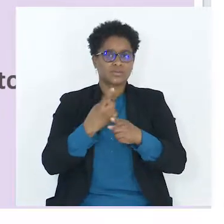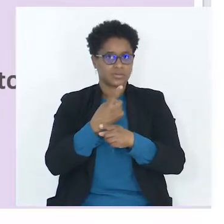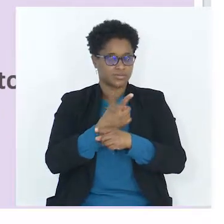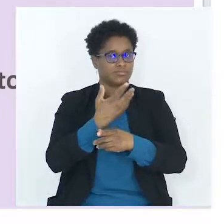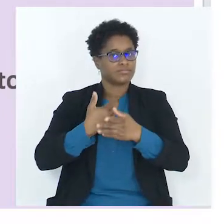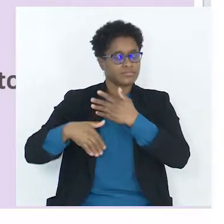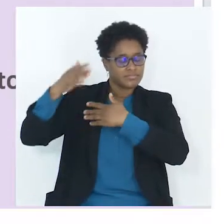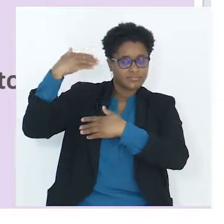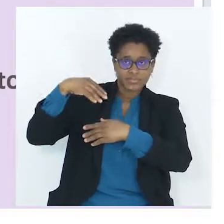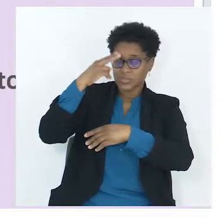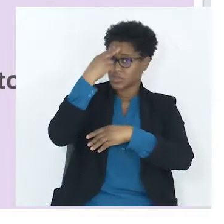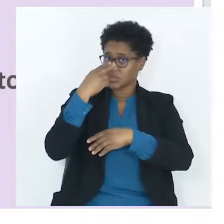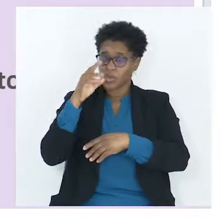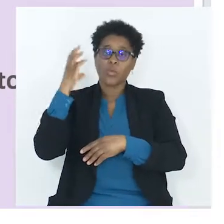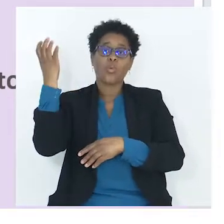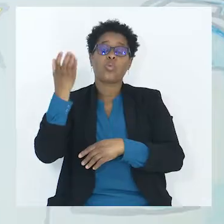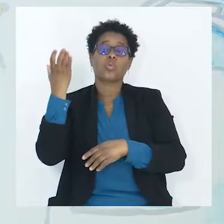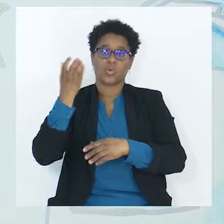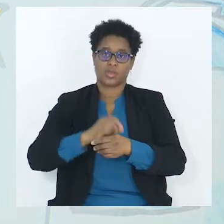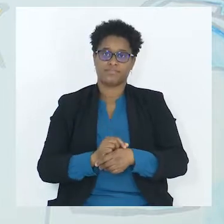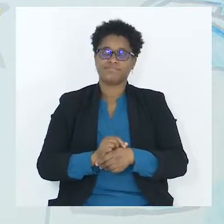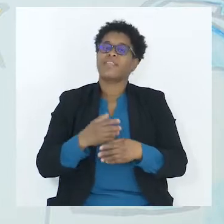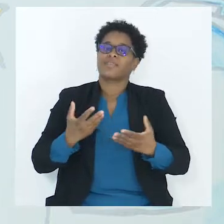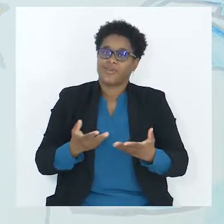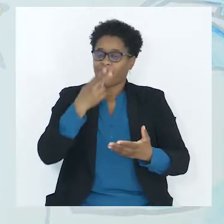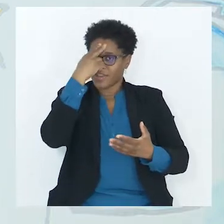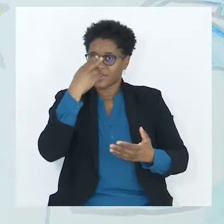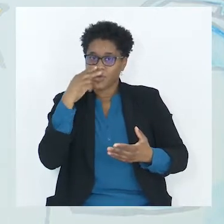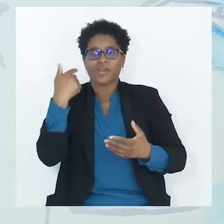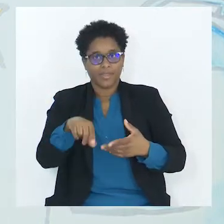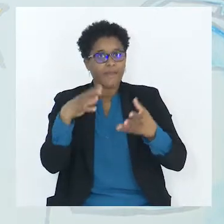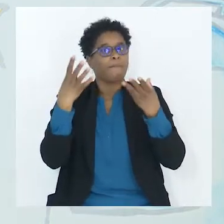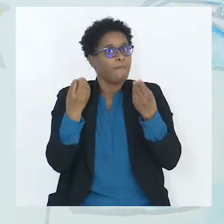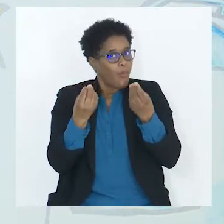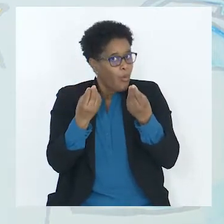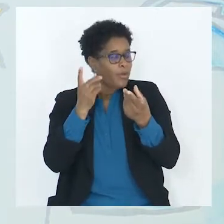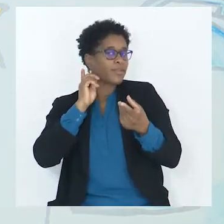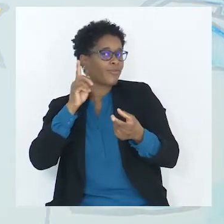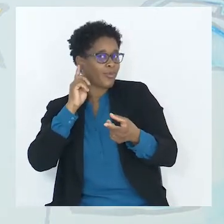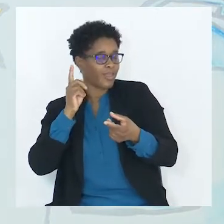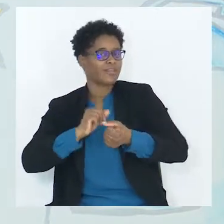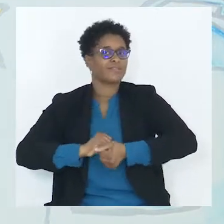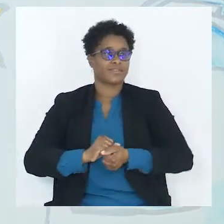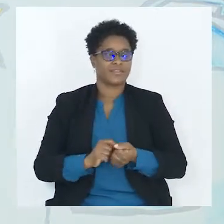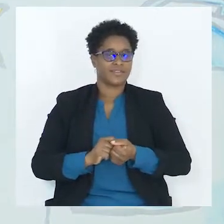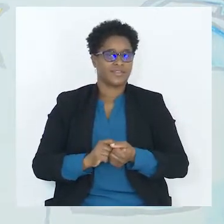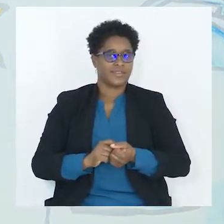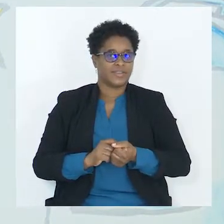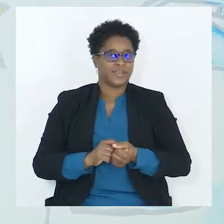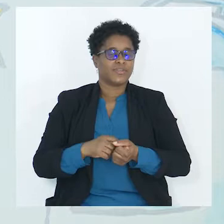o património histórico e cultural. Portanto, a história tem muitas